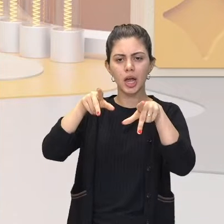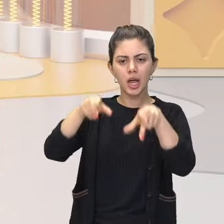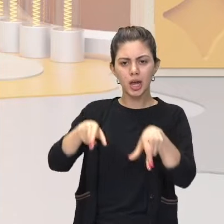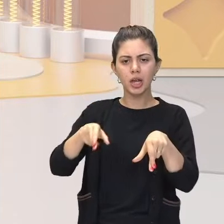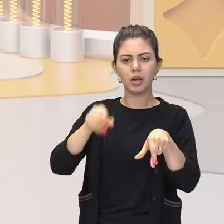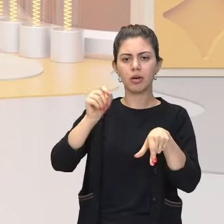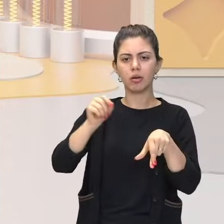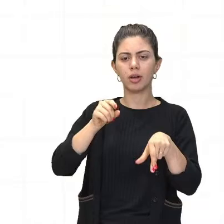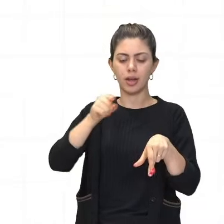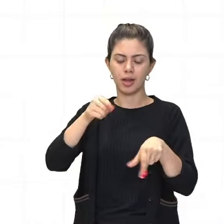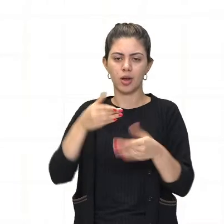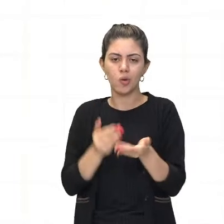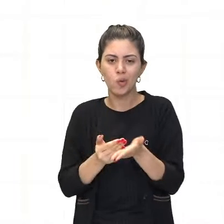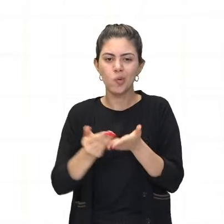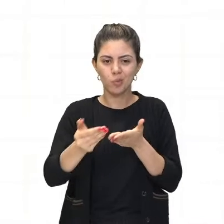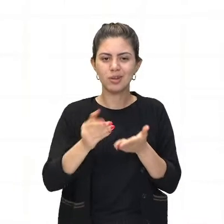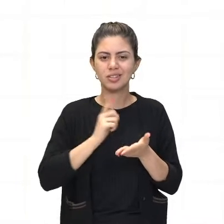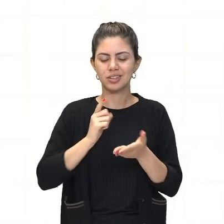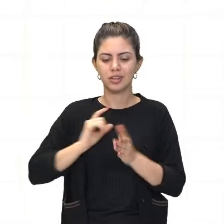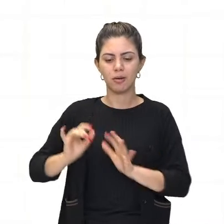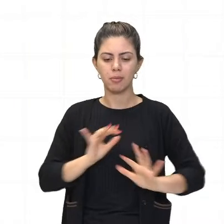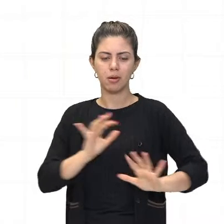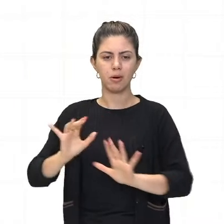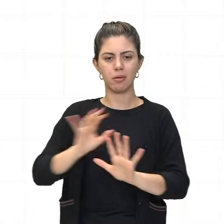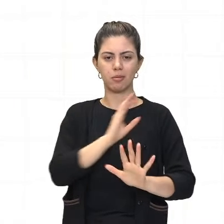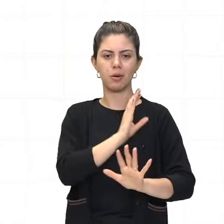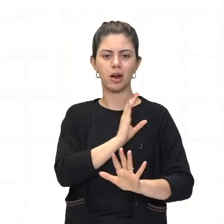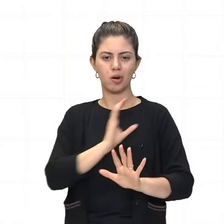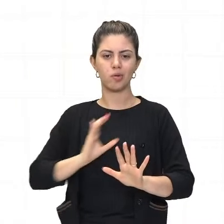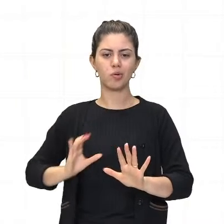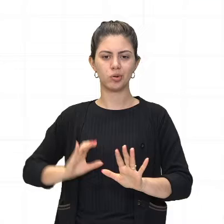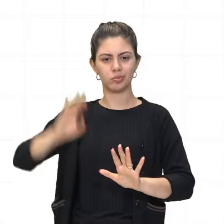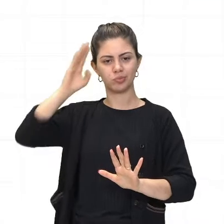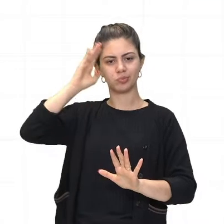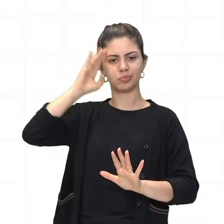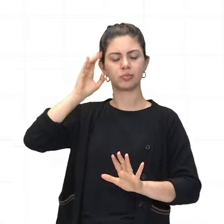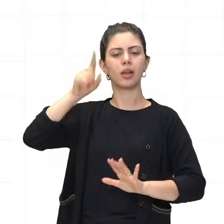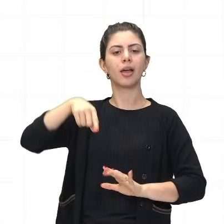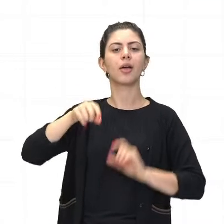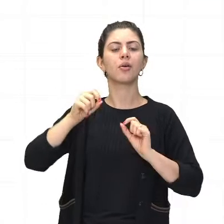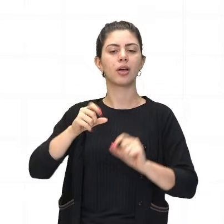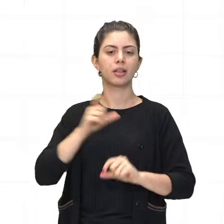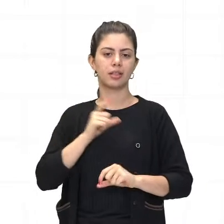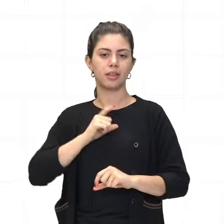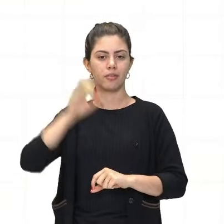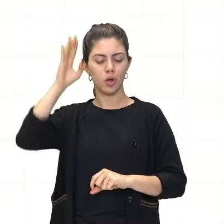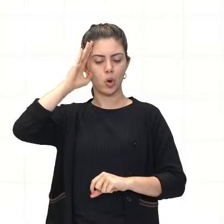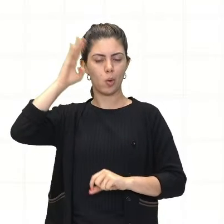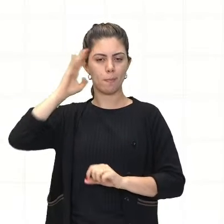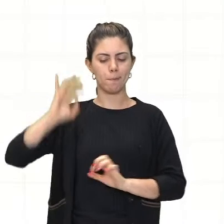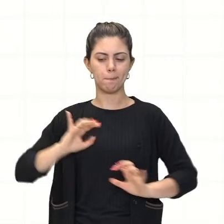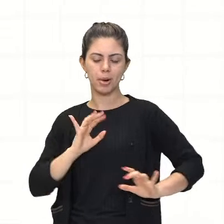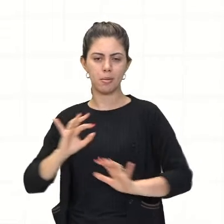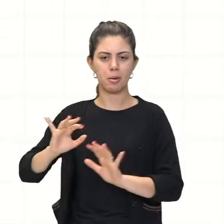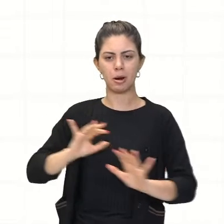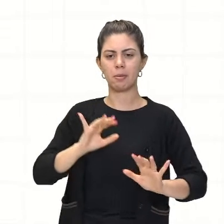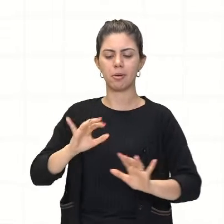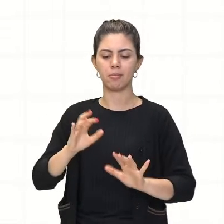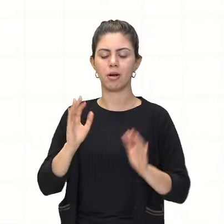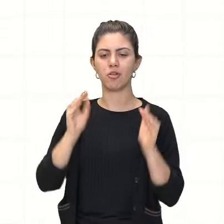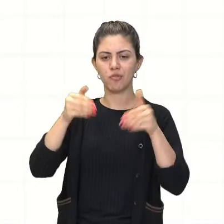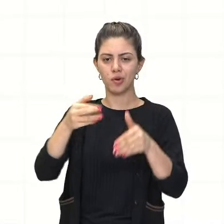das cruzadas. As cruzadas são aquelas expedições militares de cunho religioso que